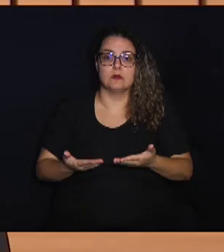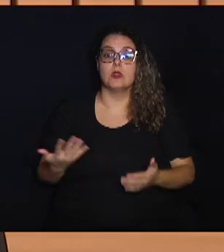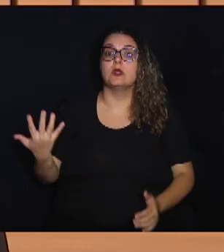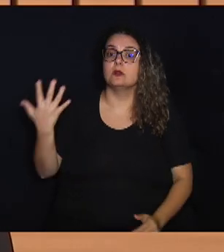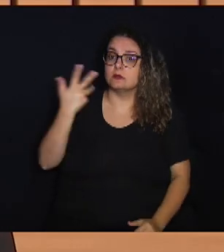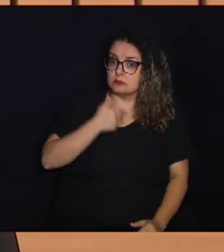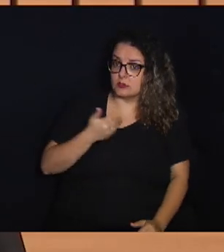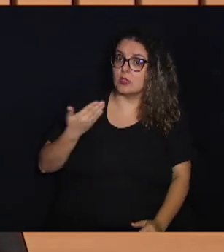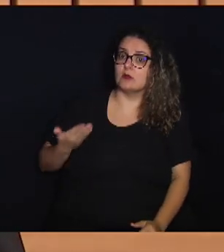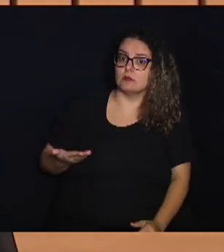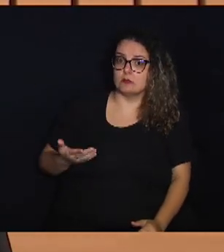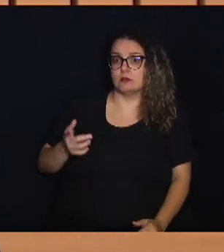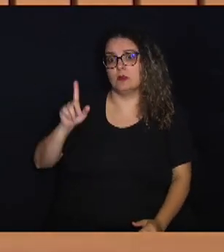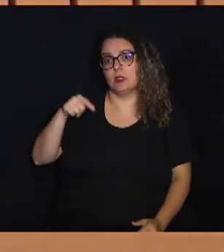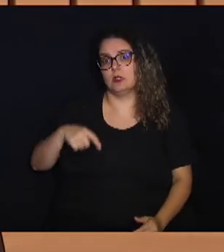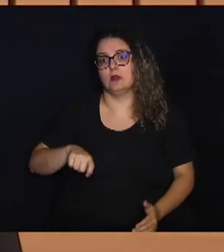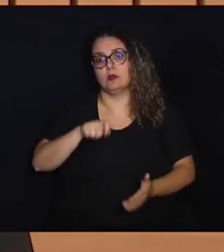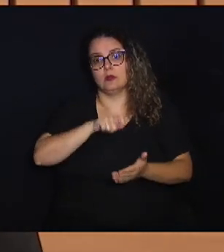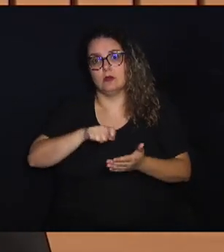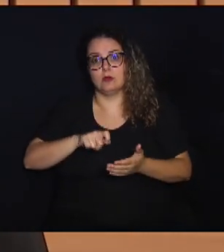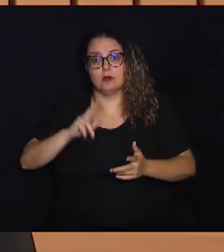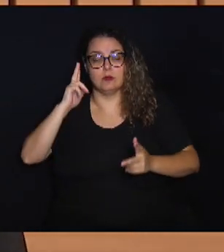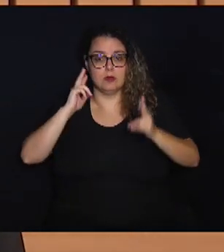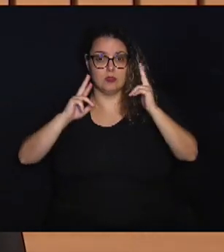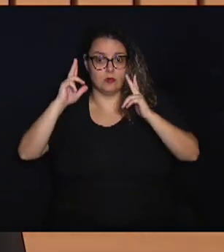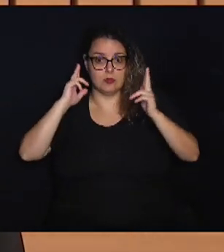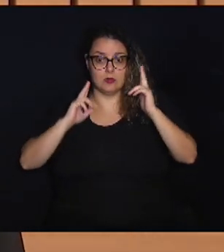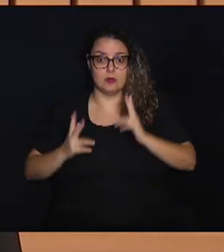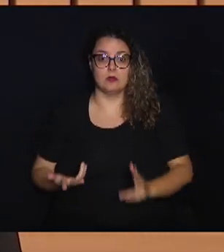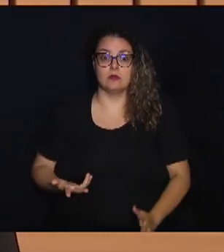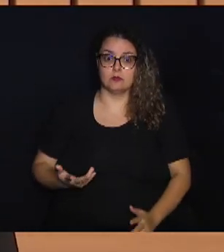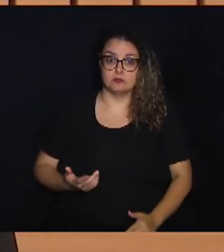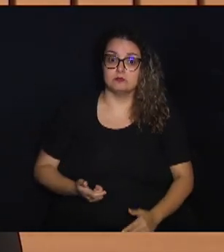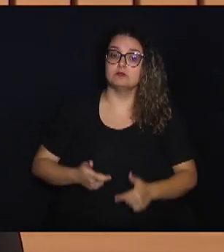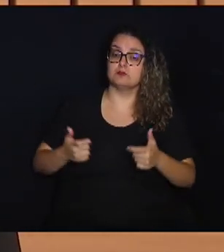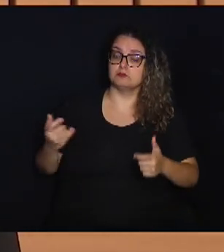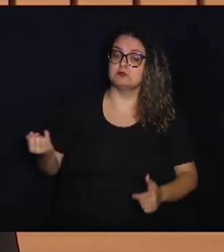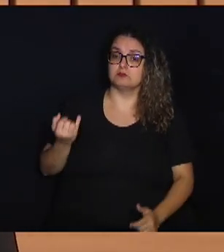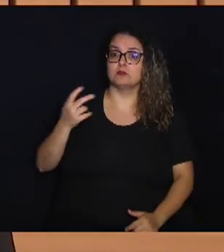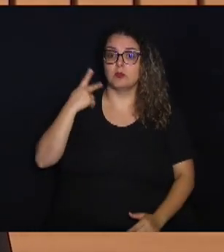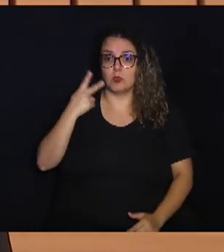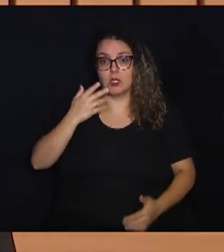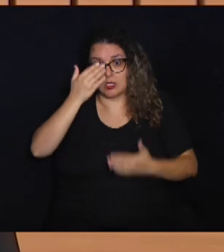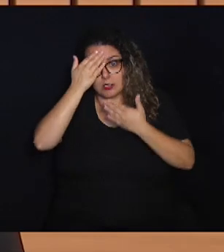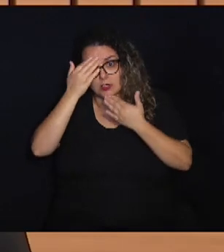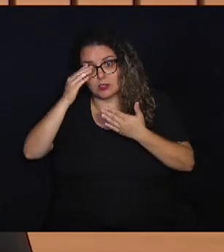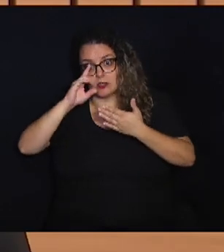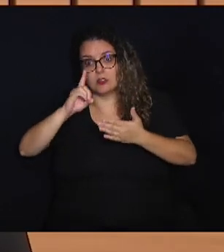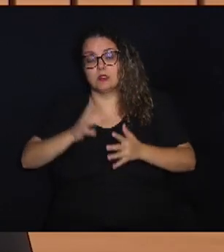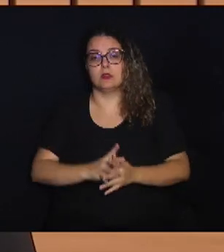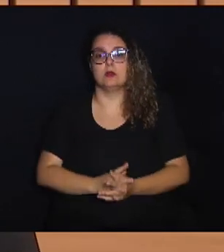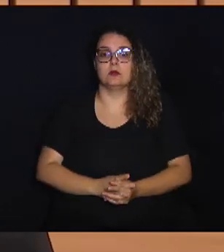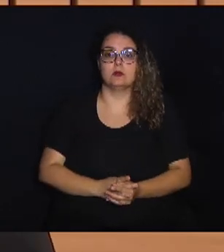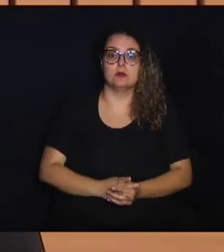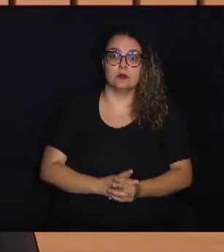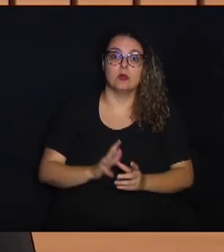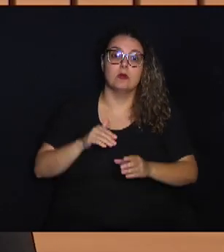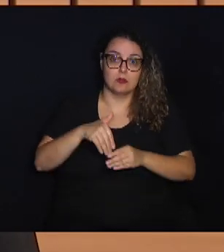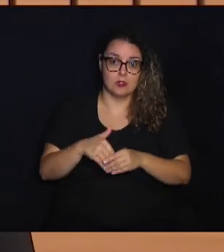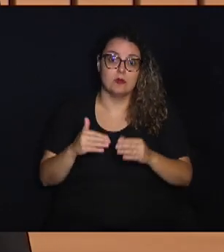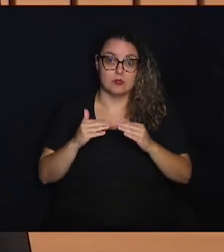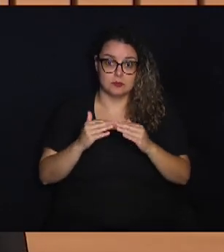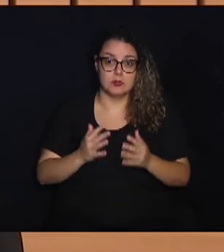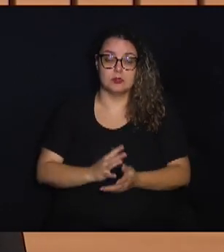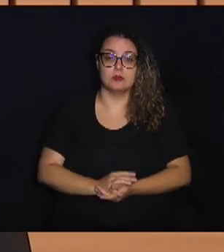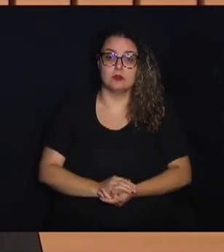aqui, o autor é o Edivaldo Cabelo, um grande vereador dessa casa, e graças a Deus nós votamos